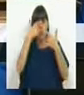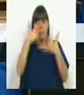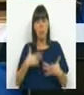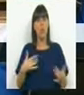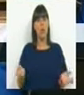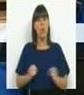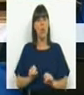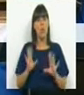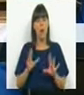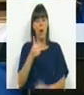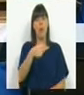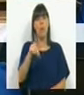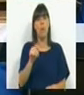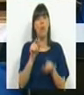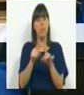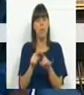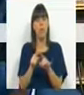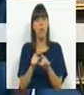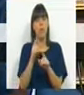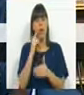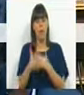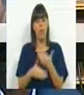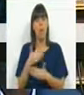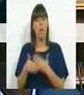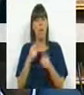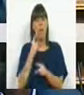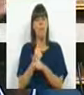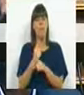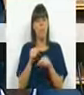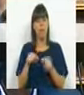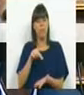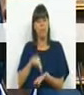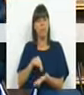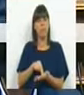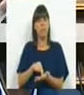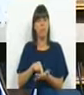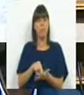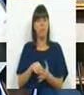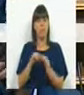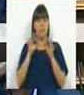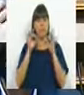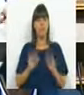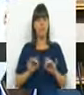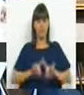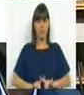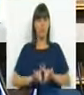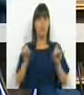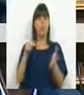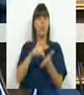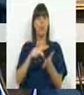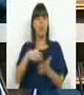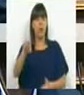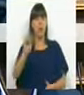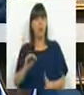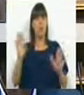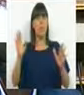surpresa, é que o Bloco de Esquerda continua a ter, mantém aqui uma posição completamente diferente da posição do